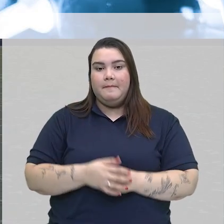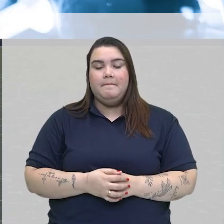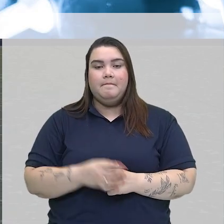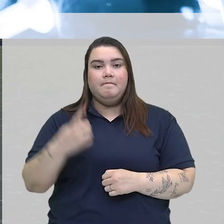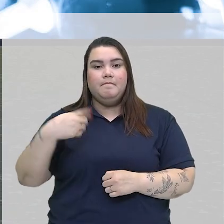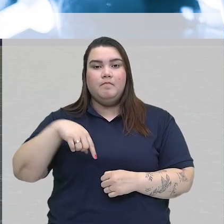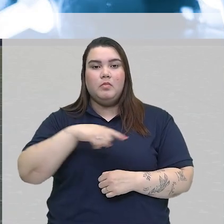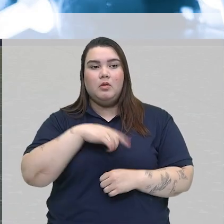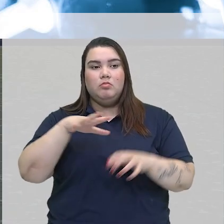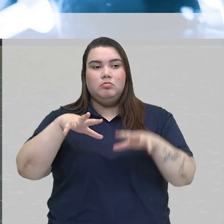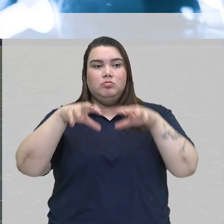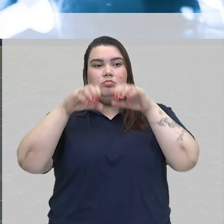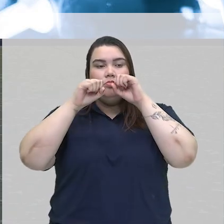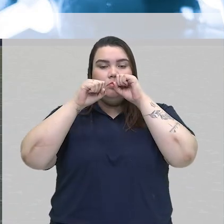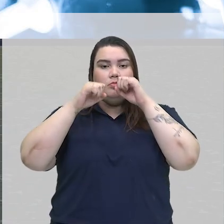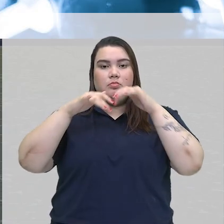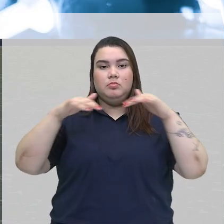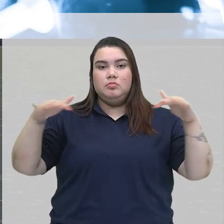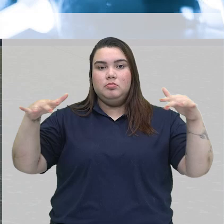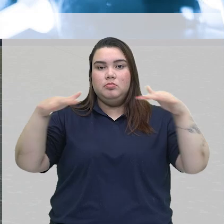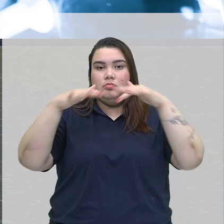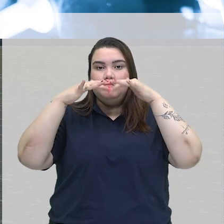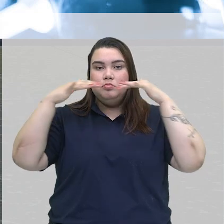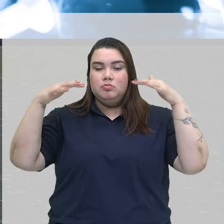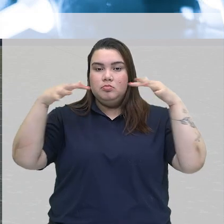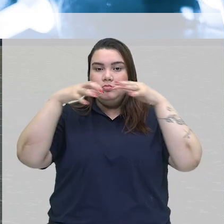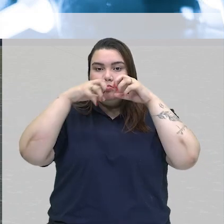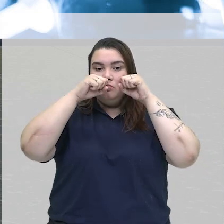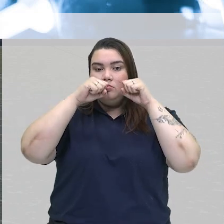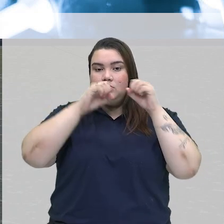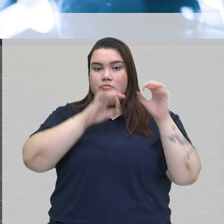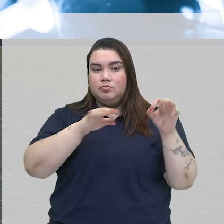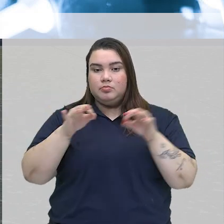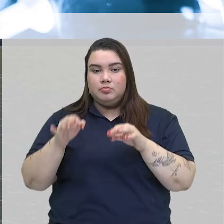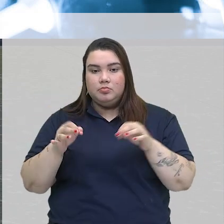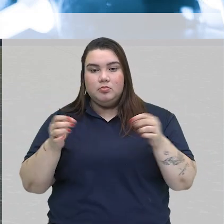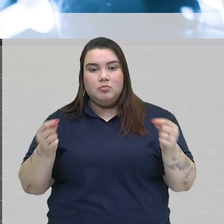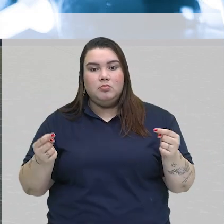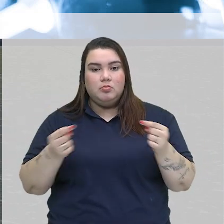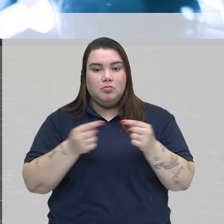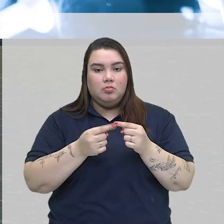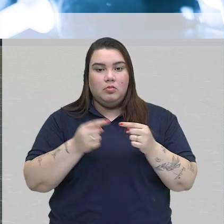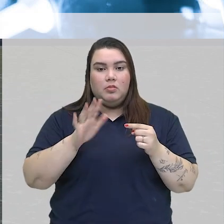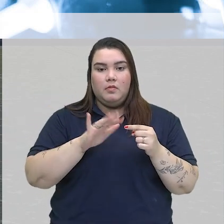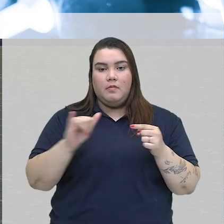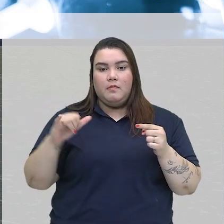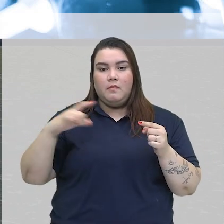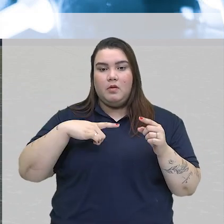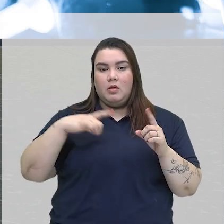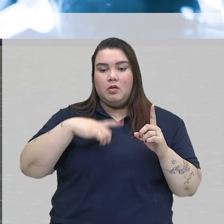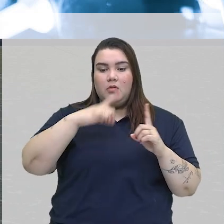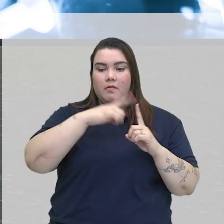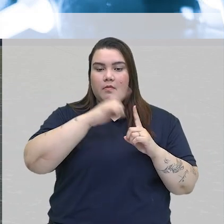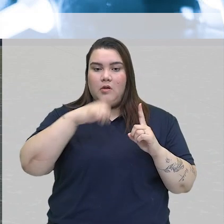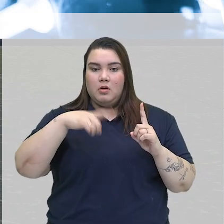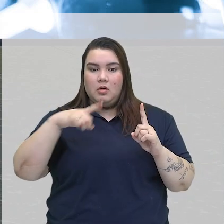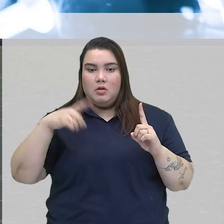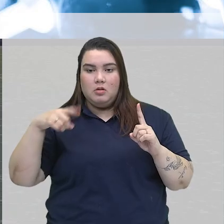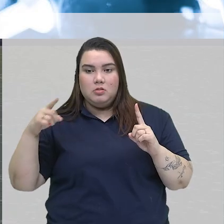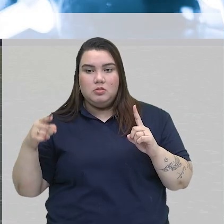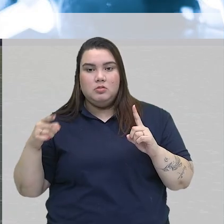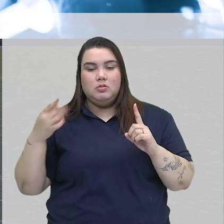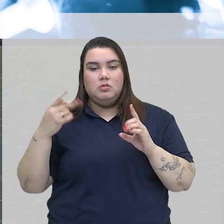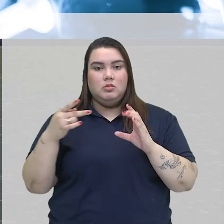que nós respiramos, Você acabou de ver aí, que conforme vai variando, vai juntando ali